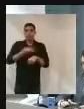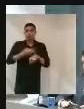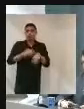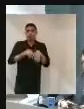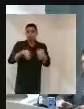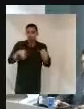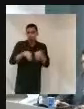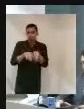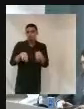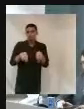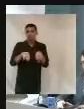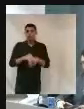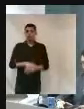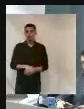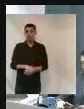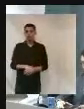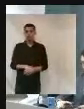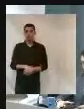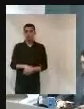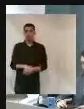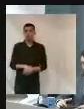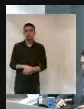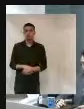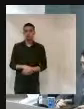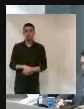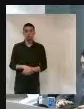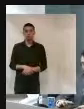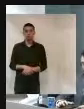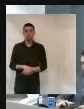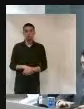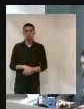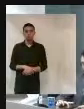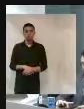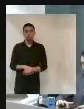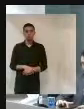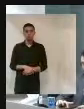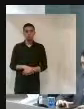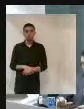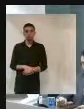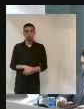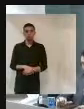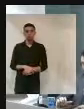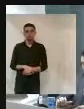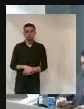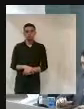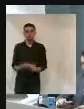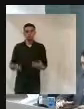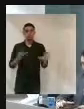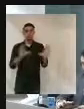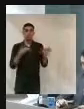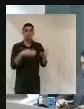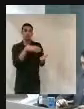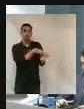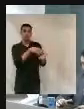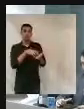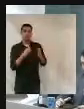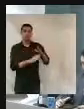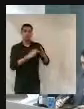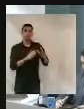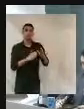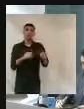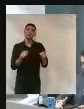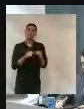vidro proveniente de aterros sanitários dos catadores, das cooperativas que produzem esse